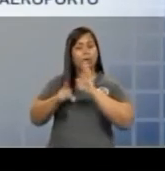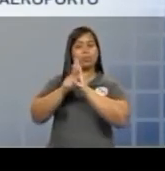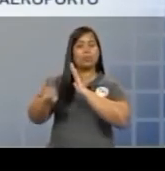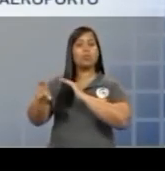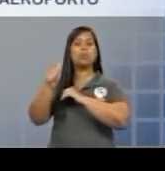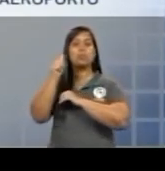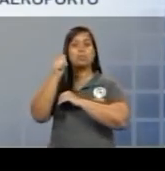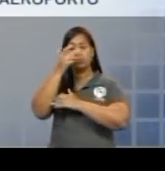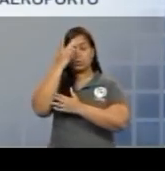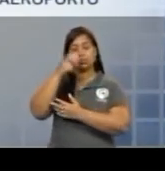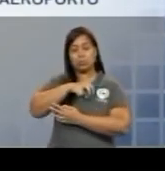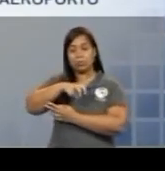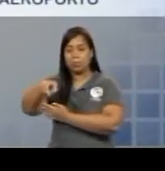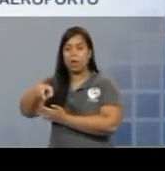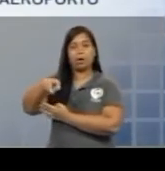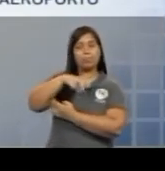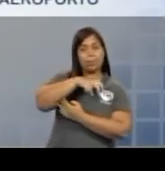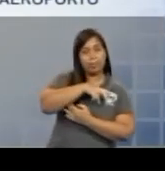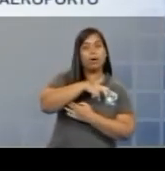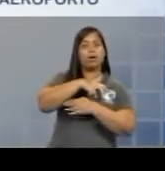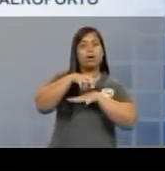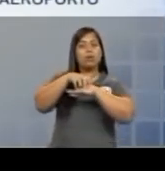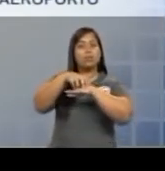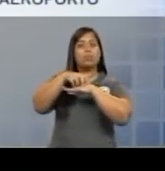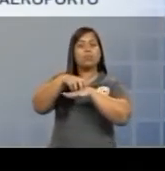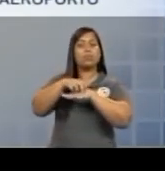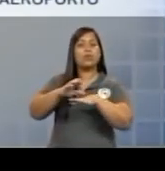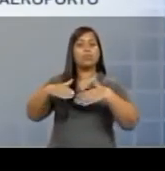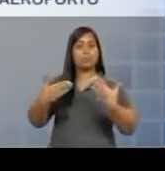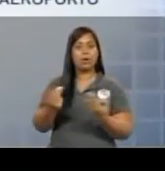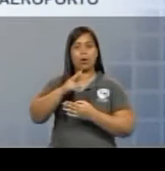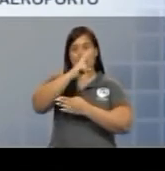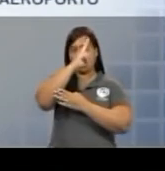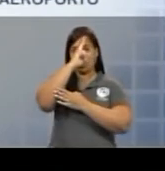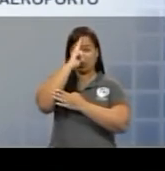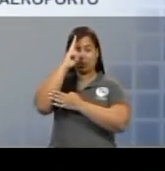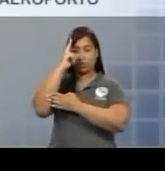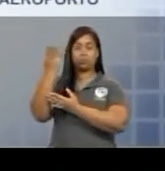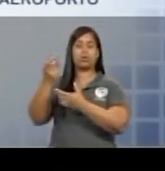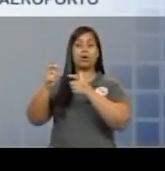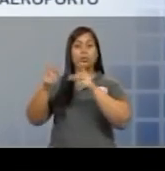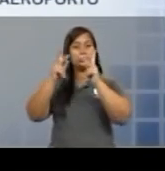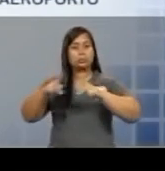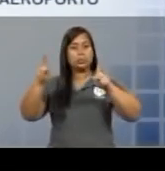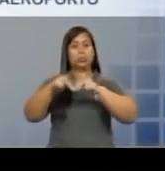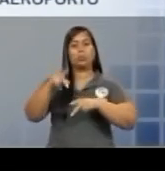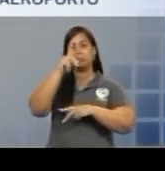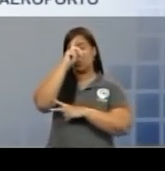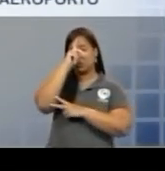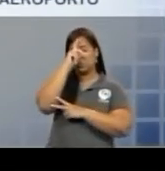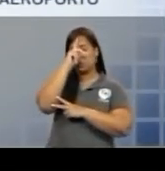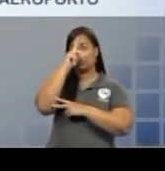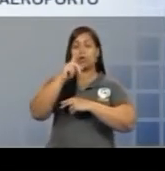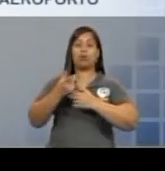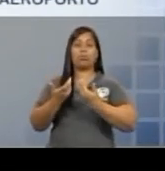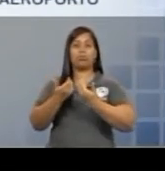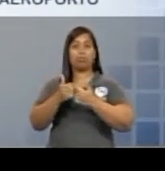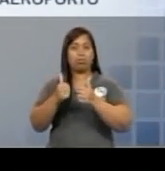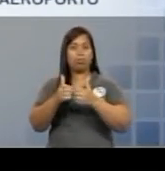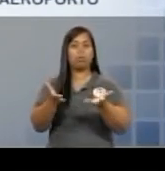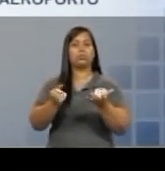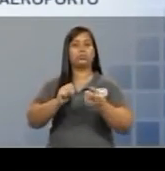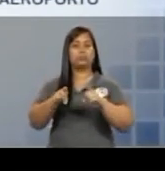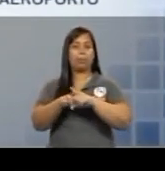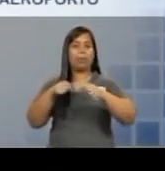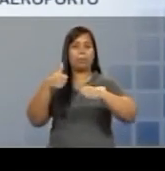para embarque e desembarque de passageiros por carros de aplicativos em frente a shoppings, hospitais, terminais de ônibus e aeroporto.